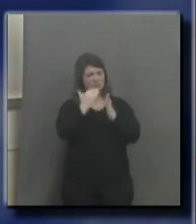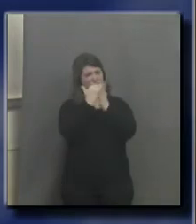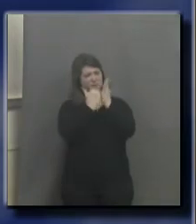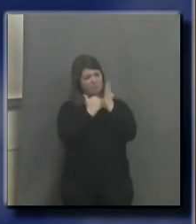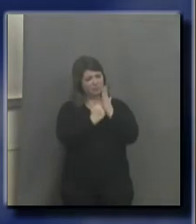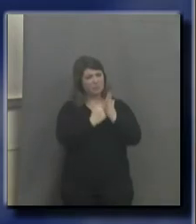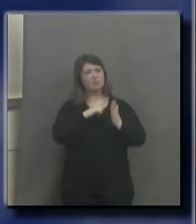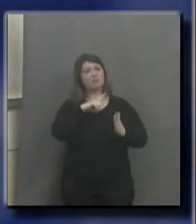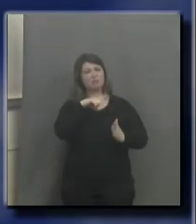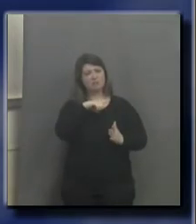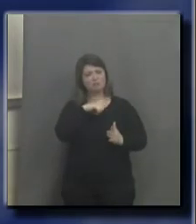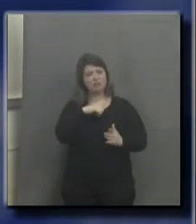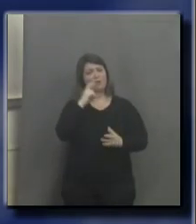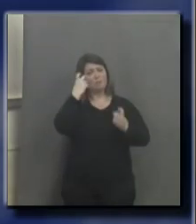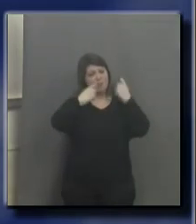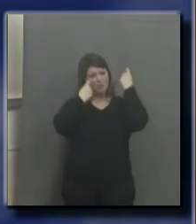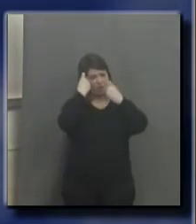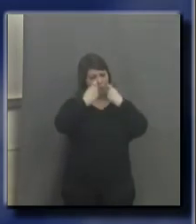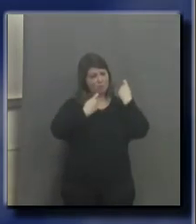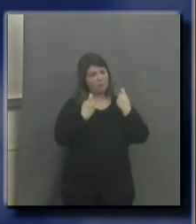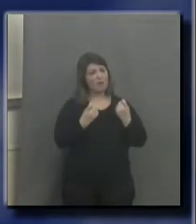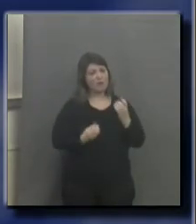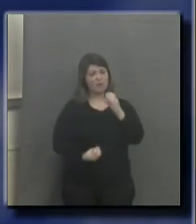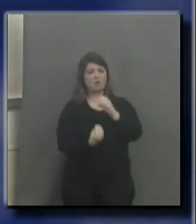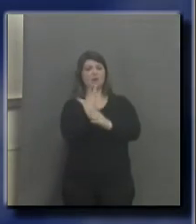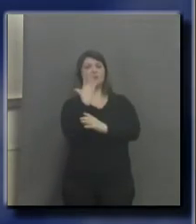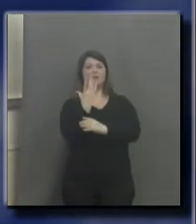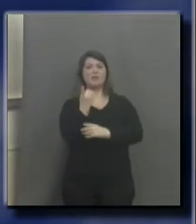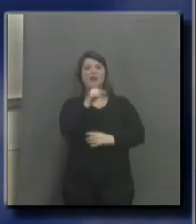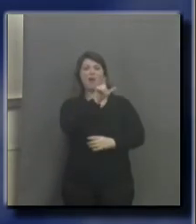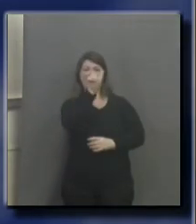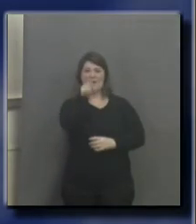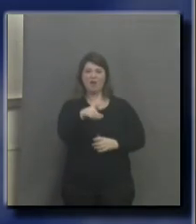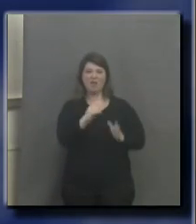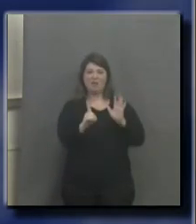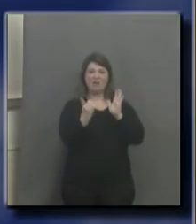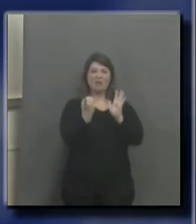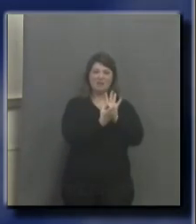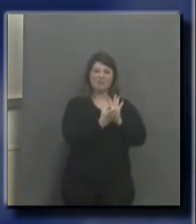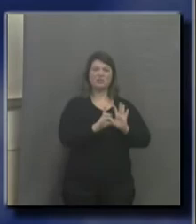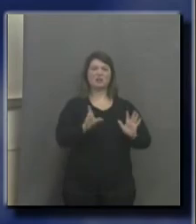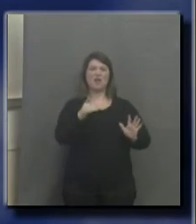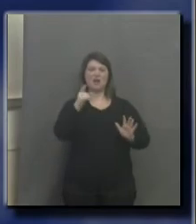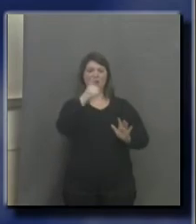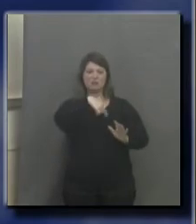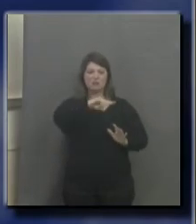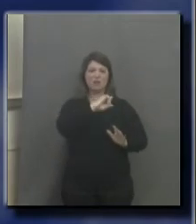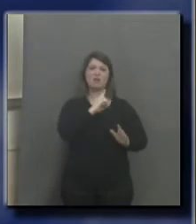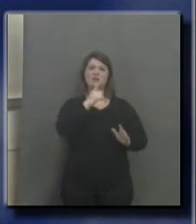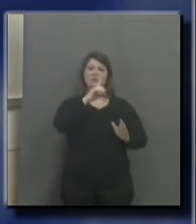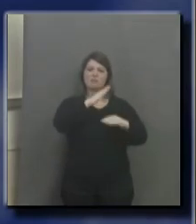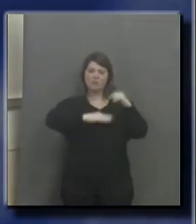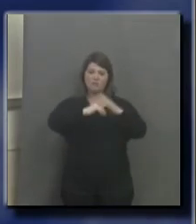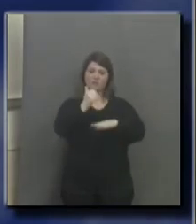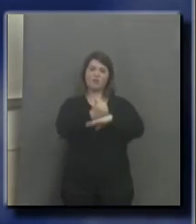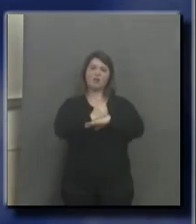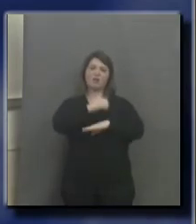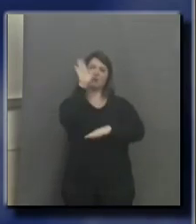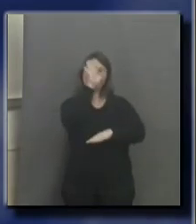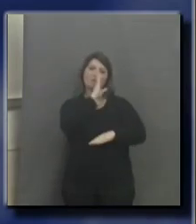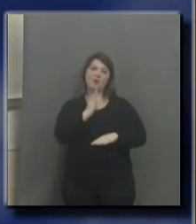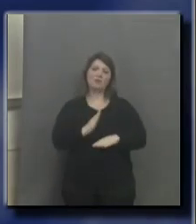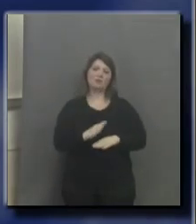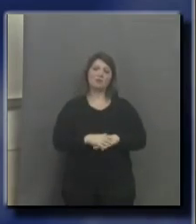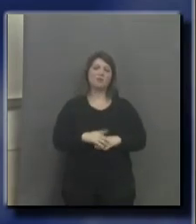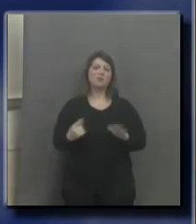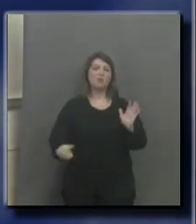havia uma grande preocupação em criar uma identidade nacional do psicólogo brasileiro. Portanto, o objetivo